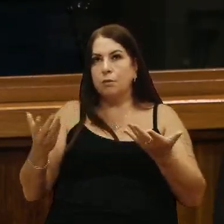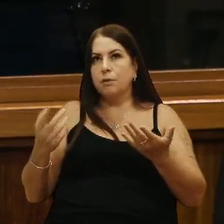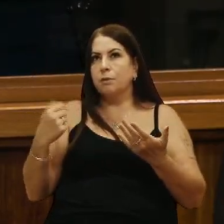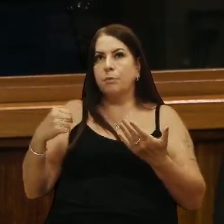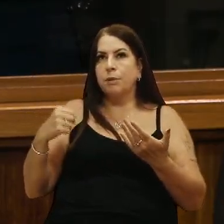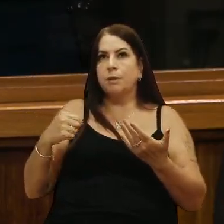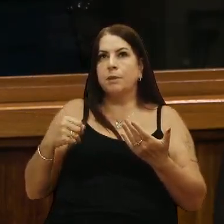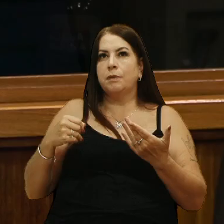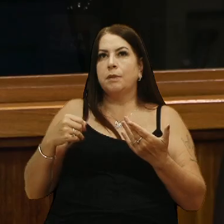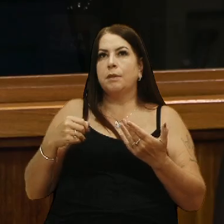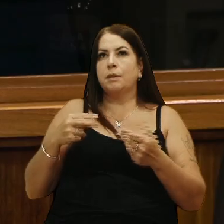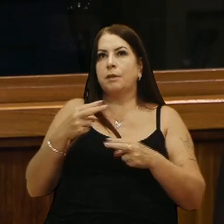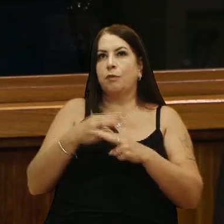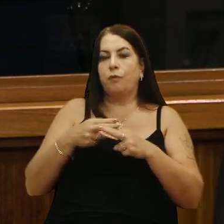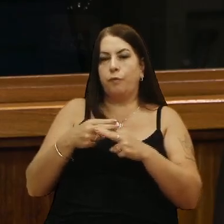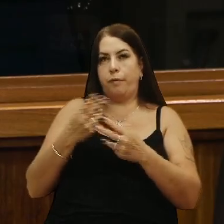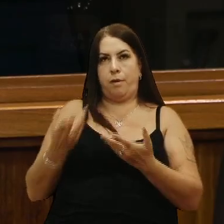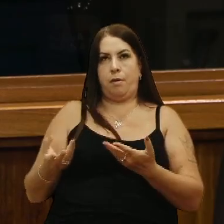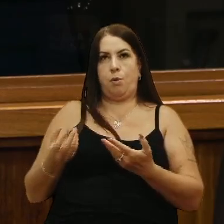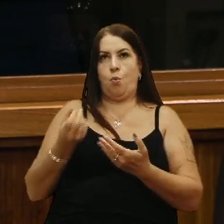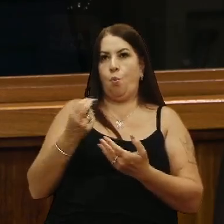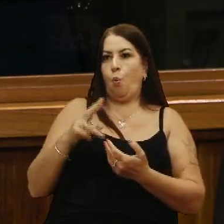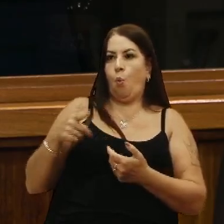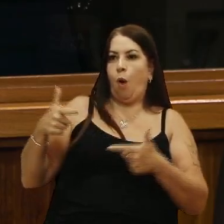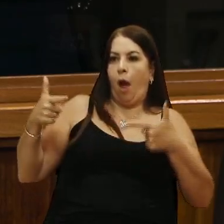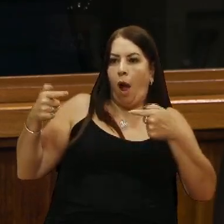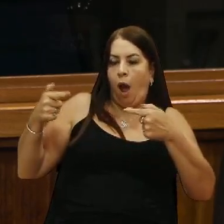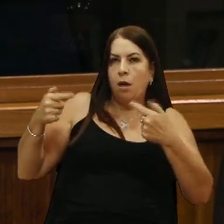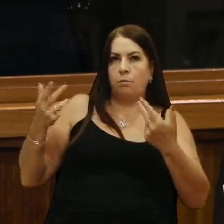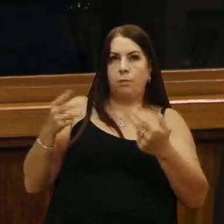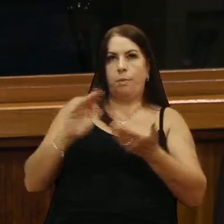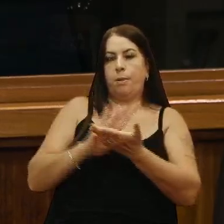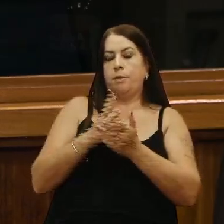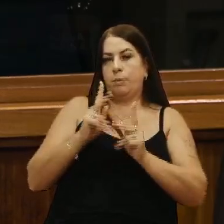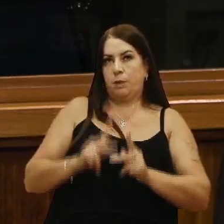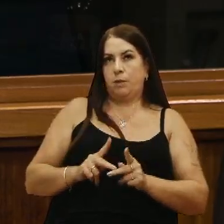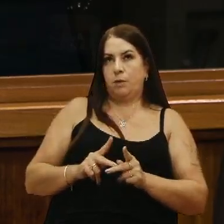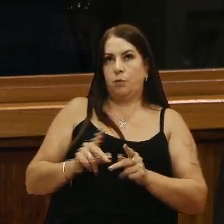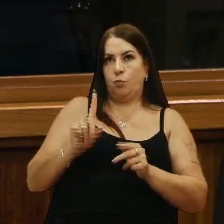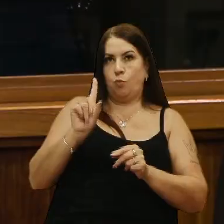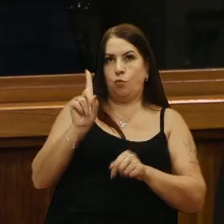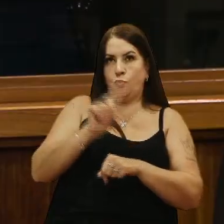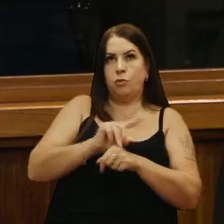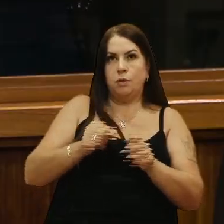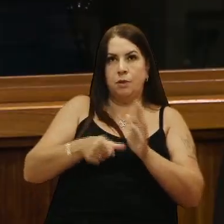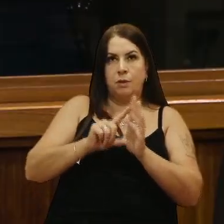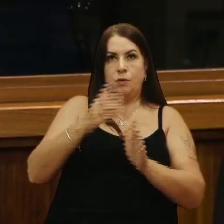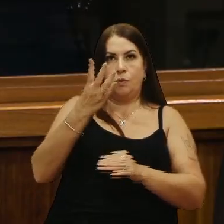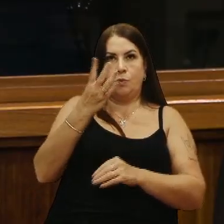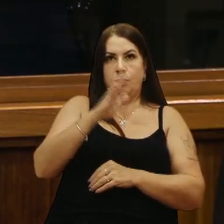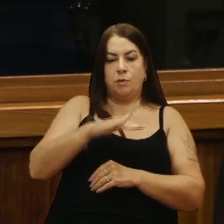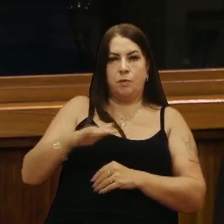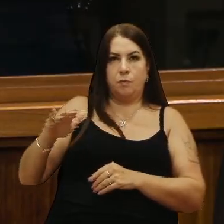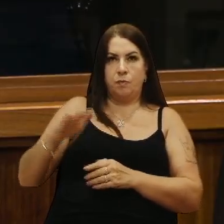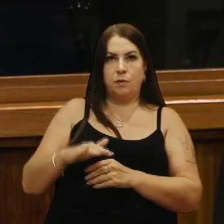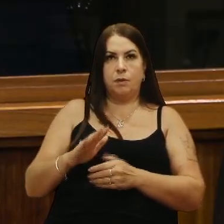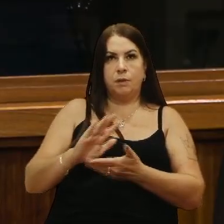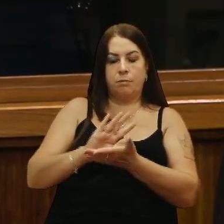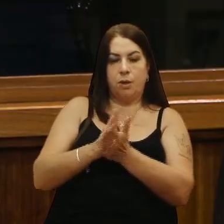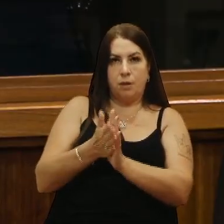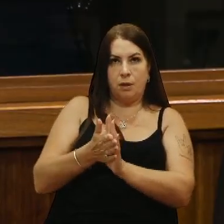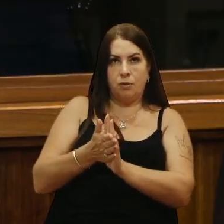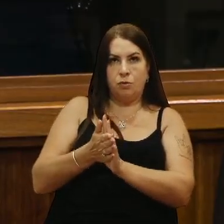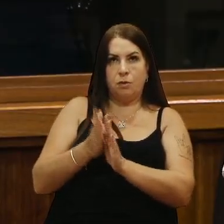precisa entrar com faca ou com arma para matar alguém. Um dia antes daquelas 4 crianças que foram mortas